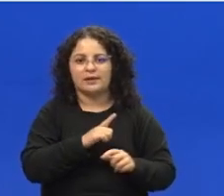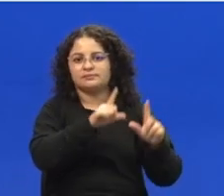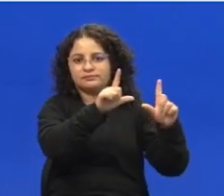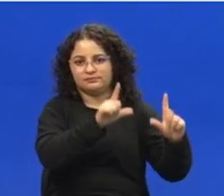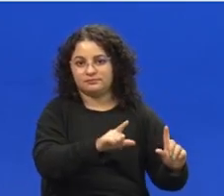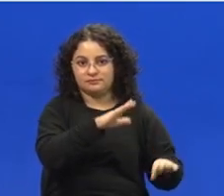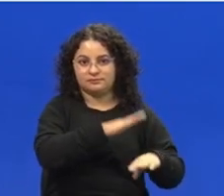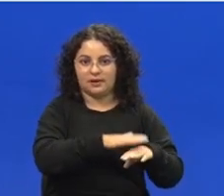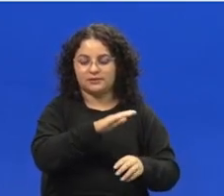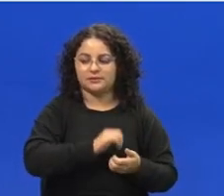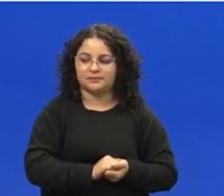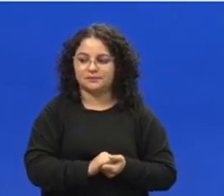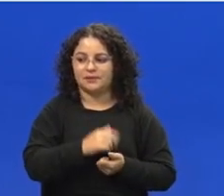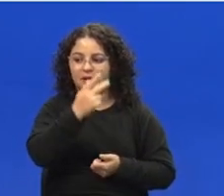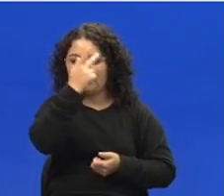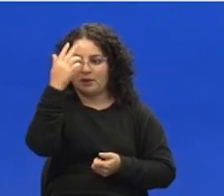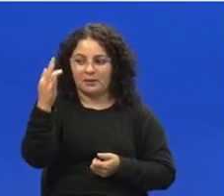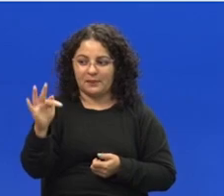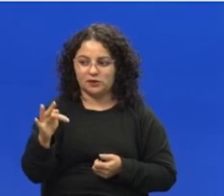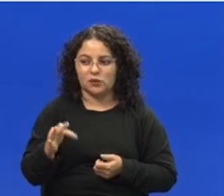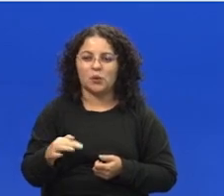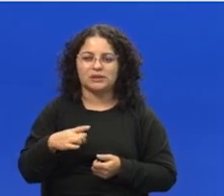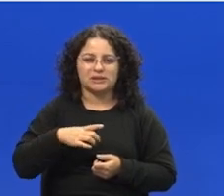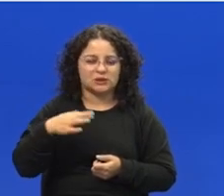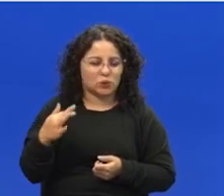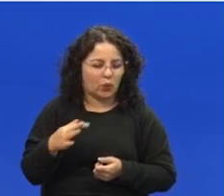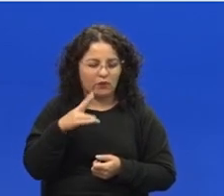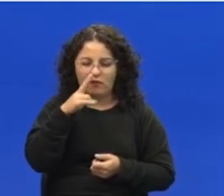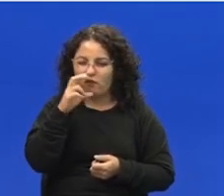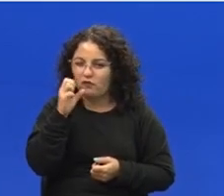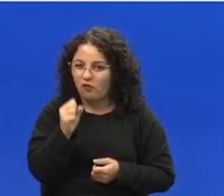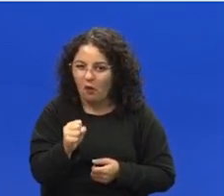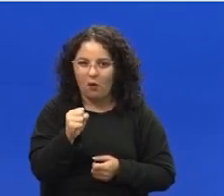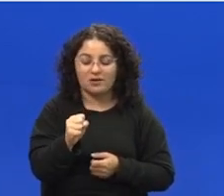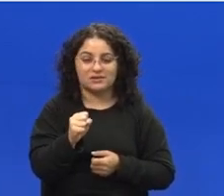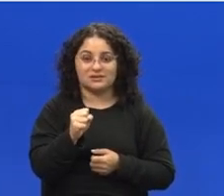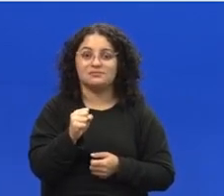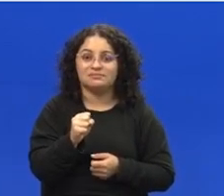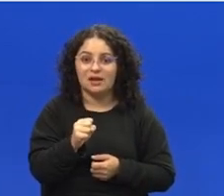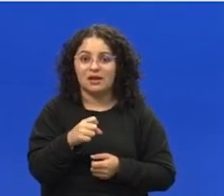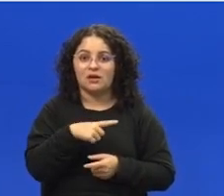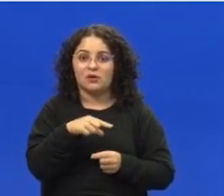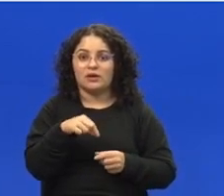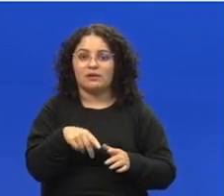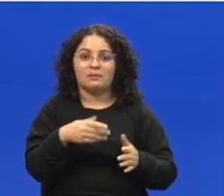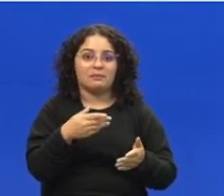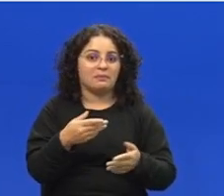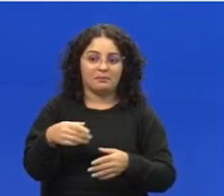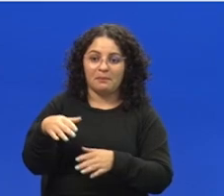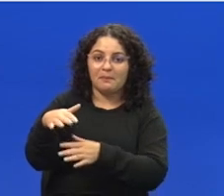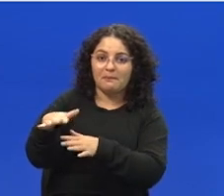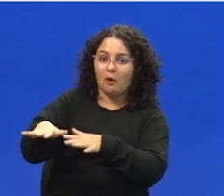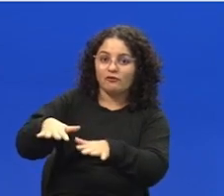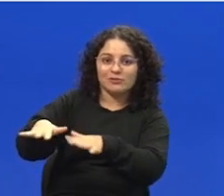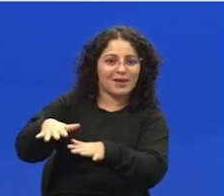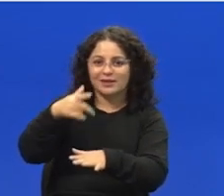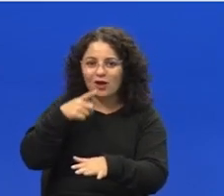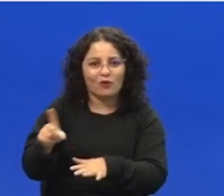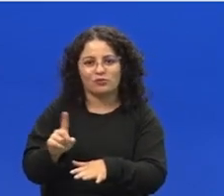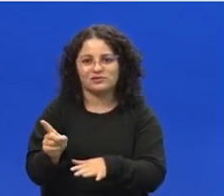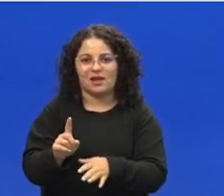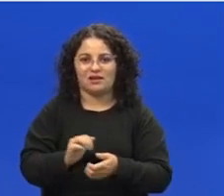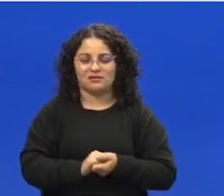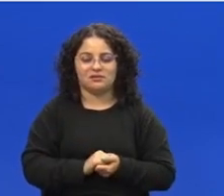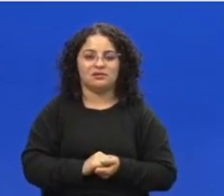Quadro clínico. O paciente que sofre a fratura, ele sente dor e automaticamente ele tem a perda funcional daquele segmento. Então, nós